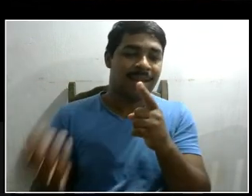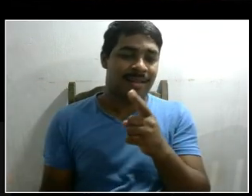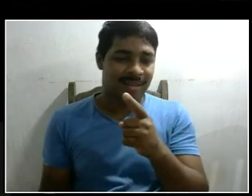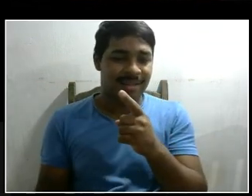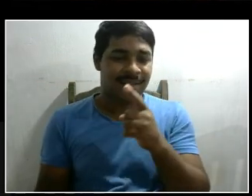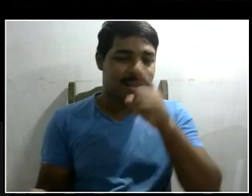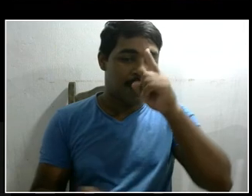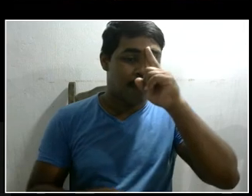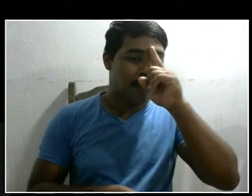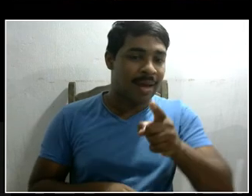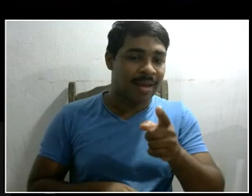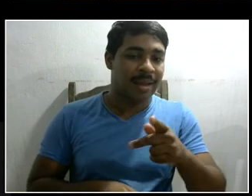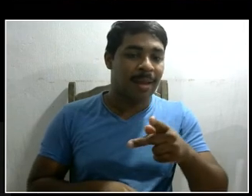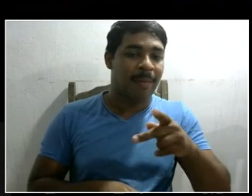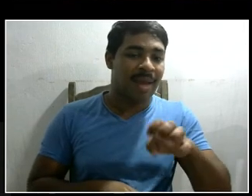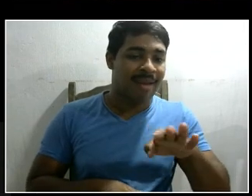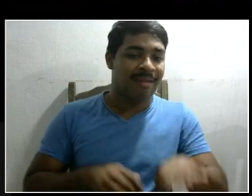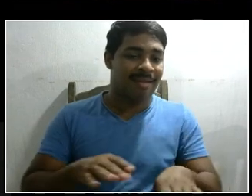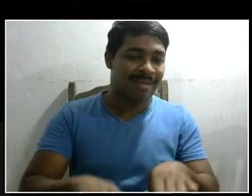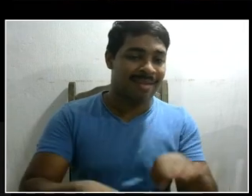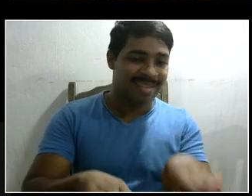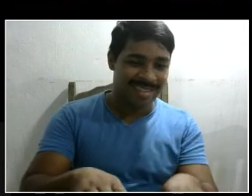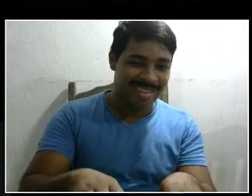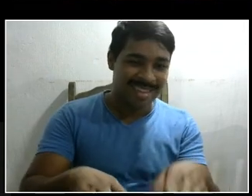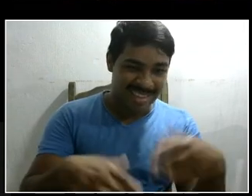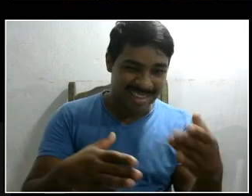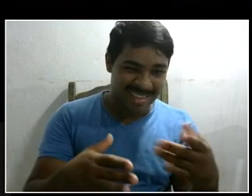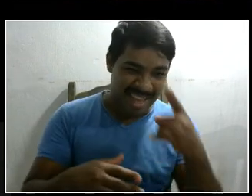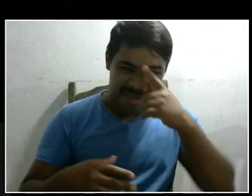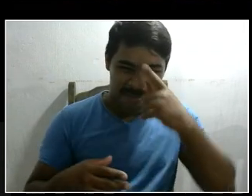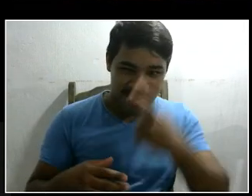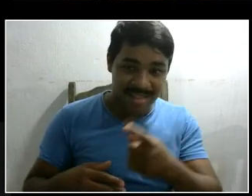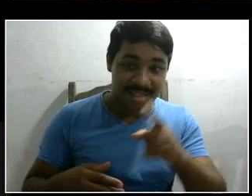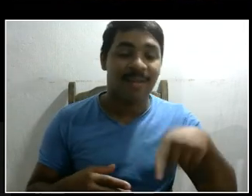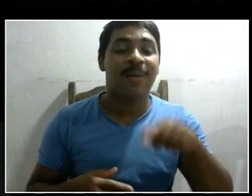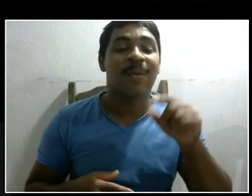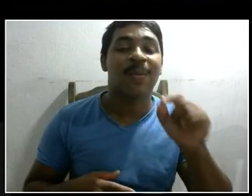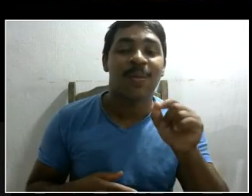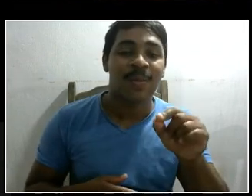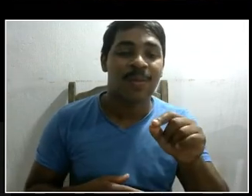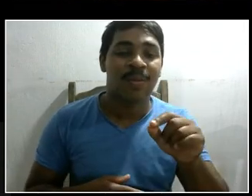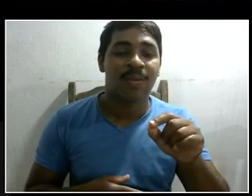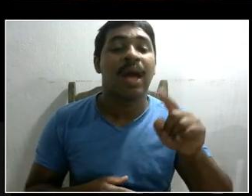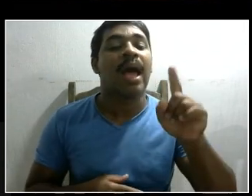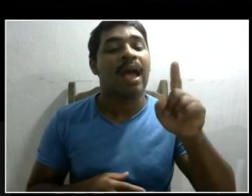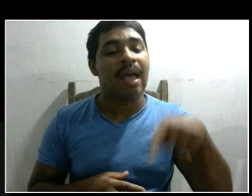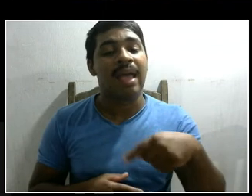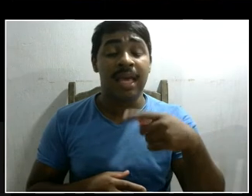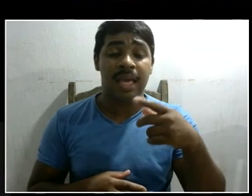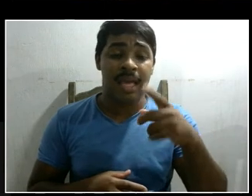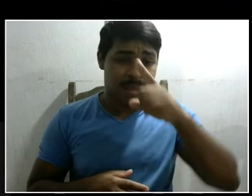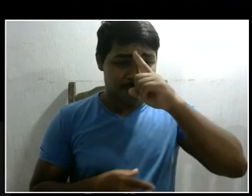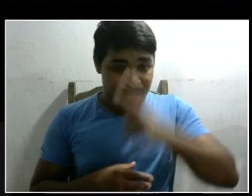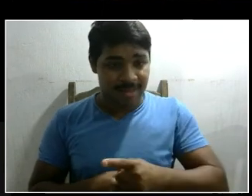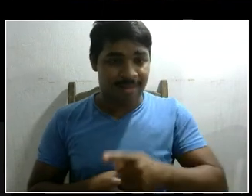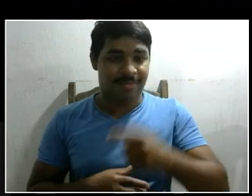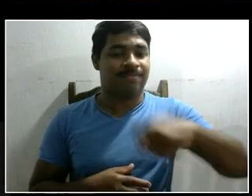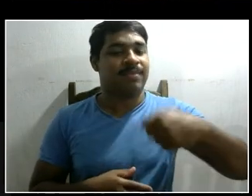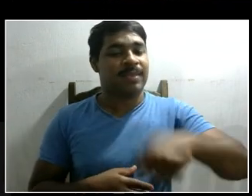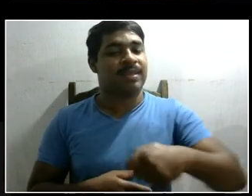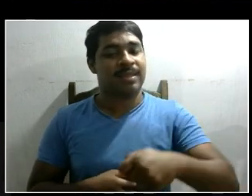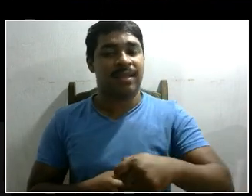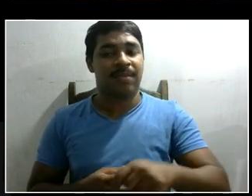então você consegue fazer isso. Então, depende da sua vontade. Então, ele é um tecido que a gente chama de voluntário, certo? Aí temos